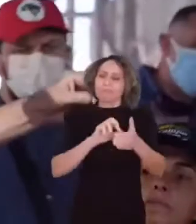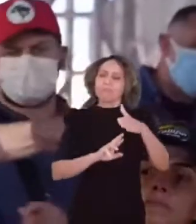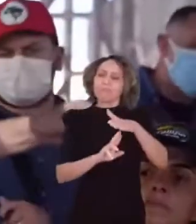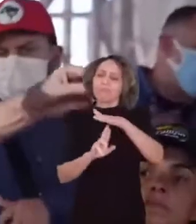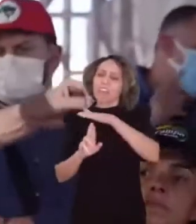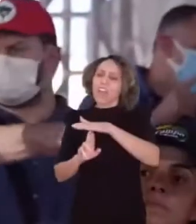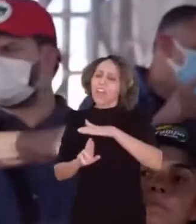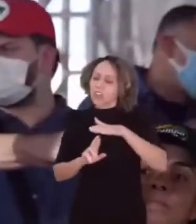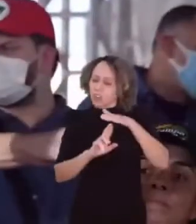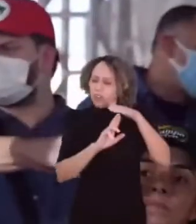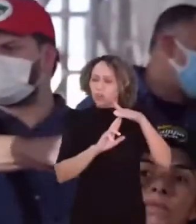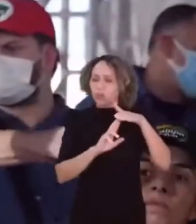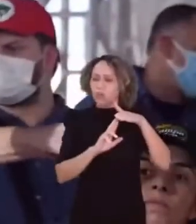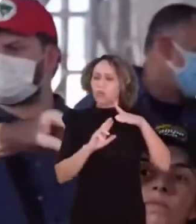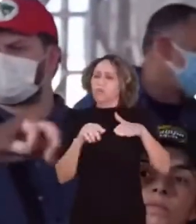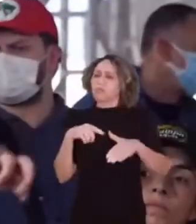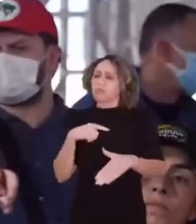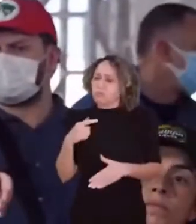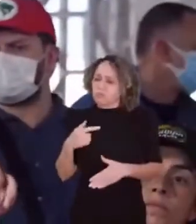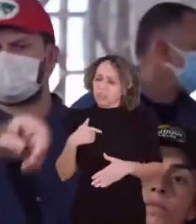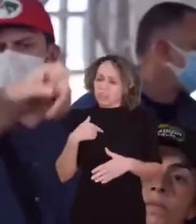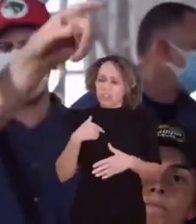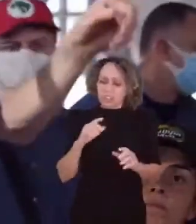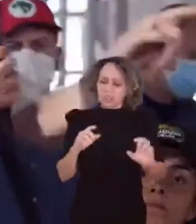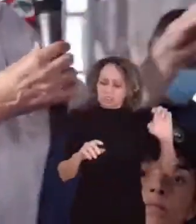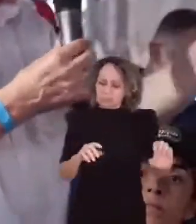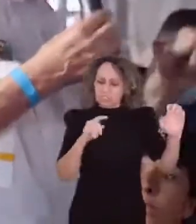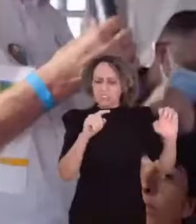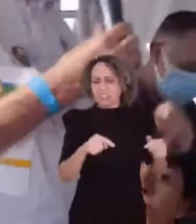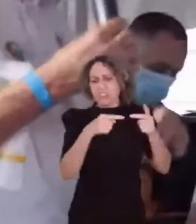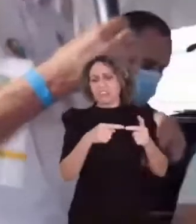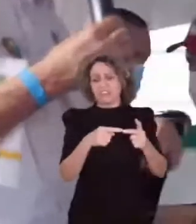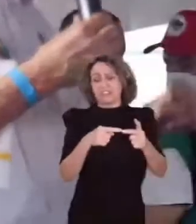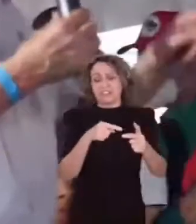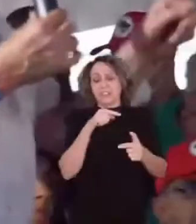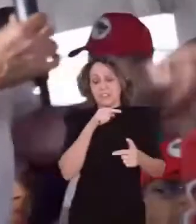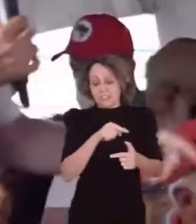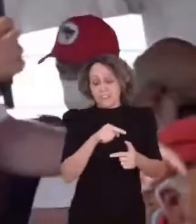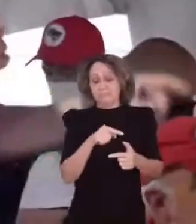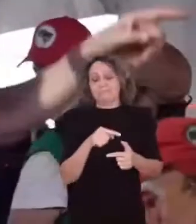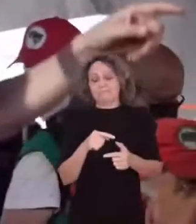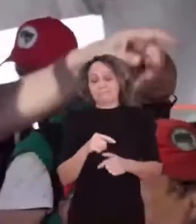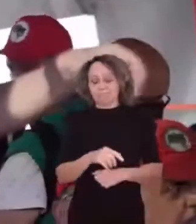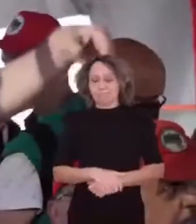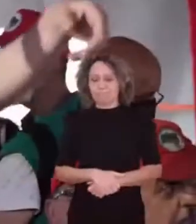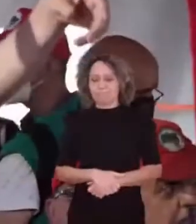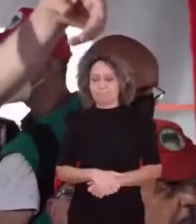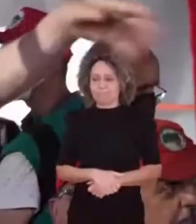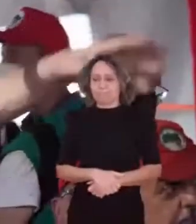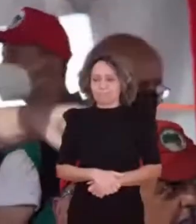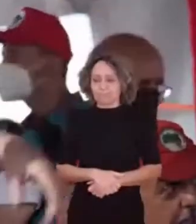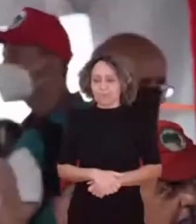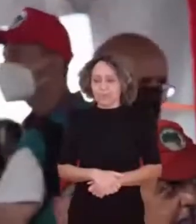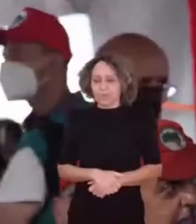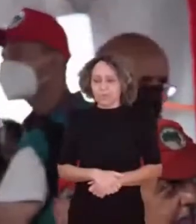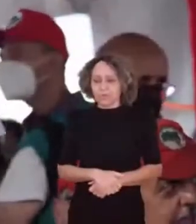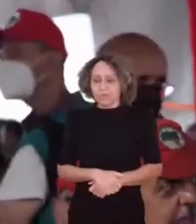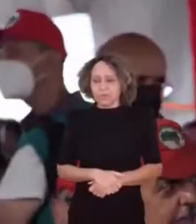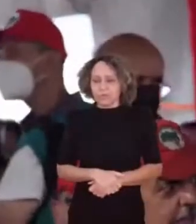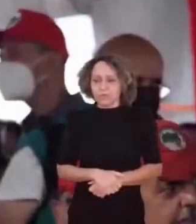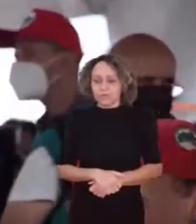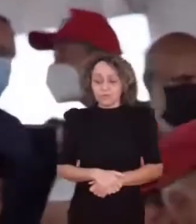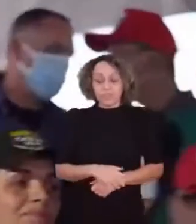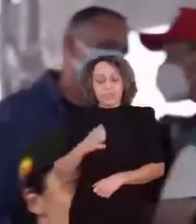virar agrônomo agroecológico. Porque você sabe que os agrônomos que se formam por aí